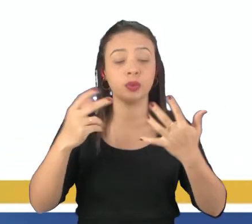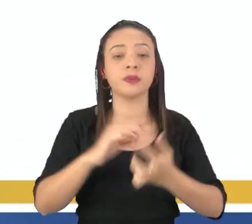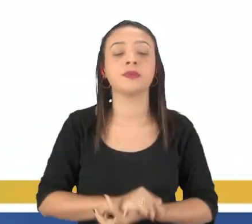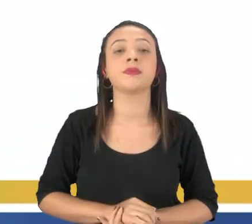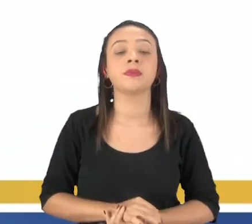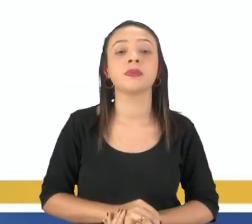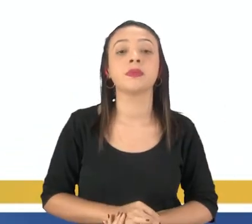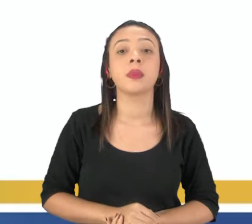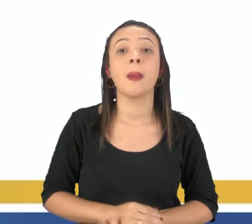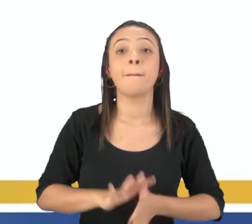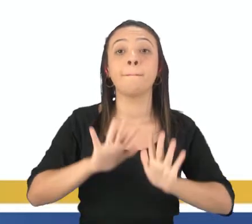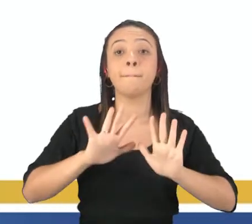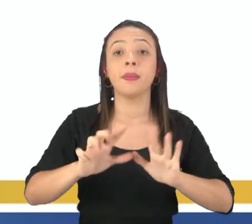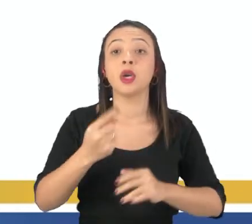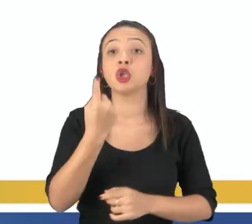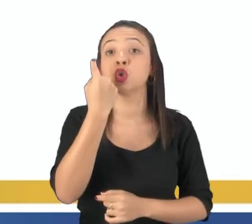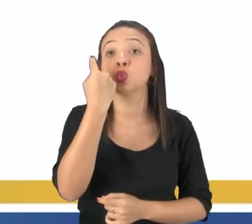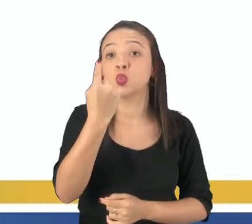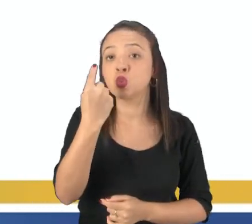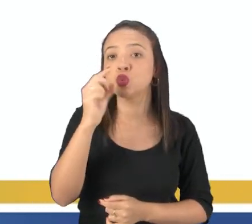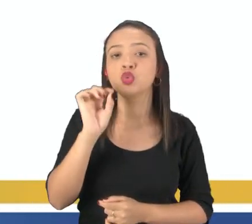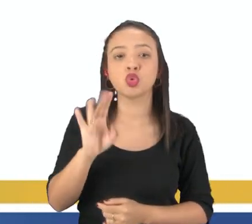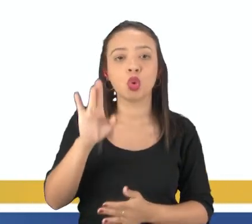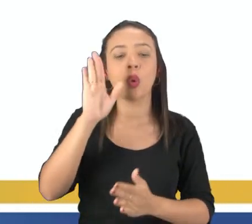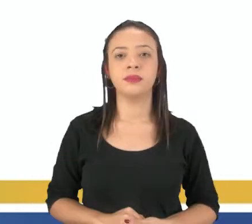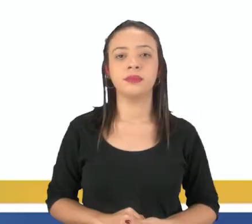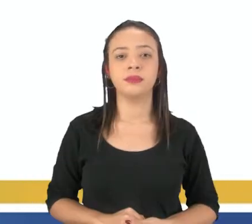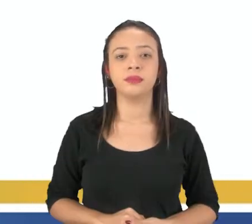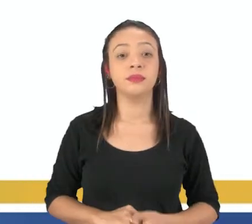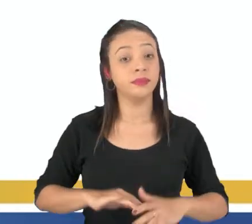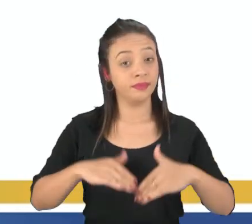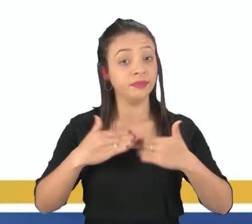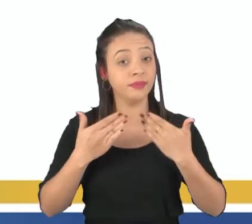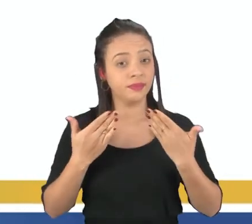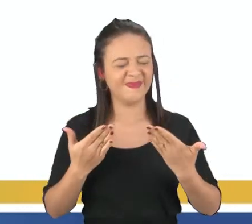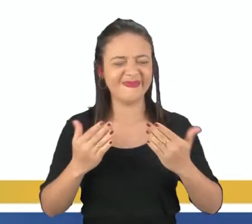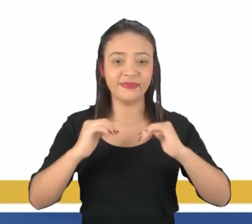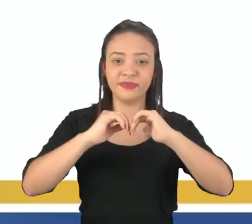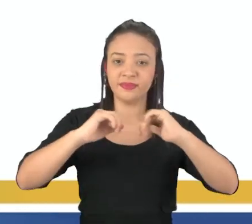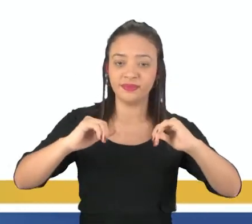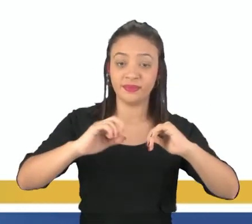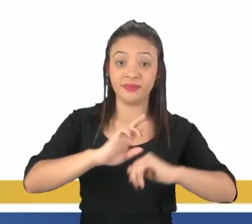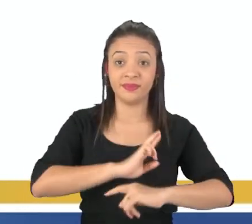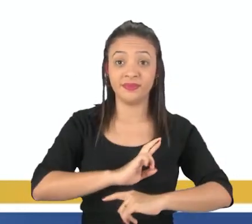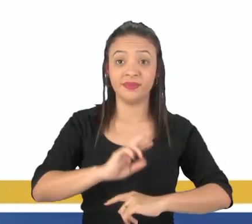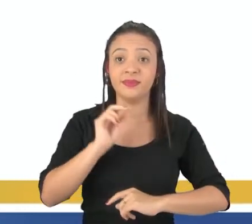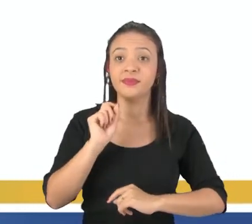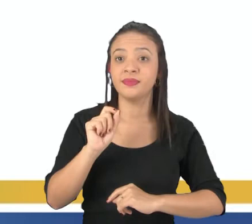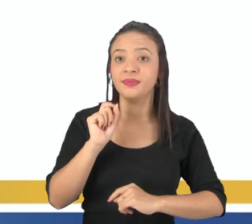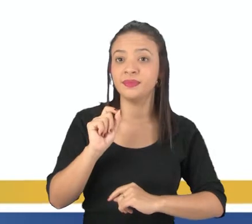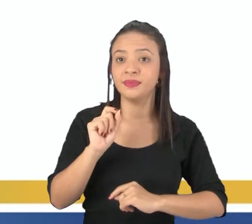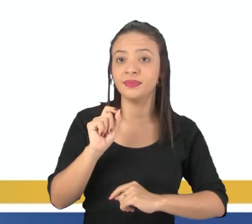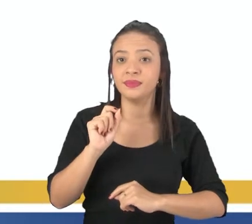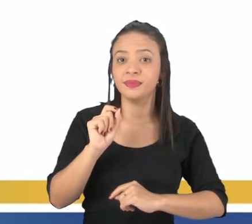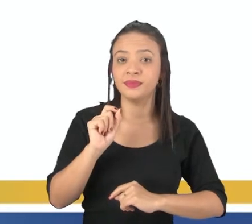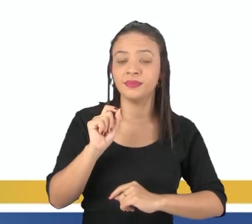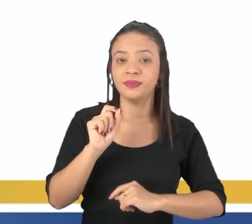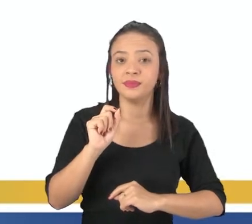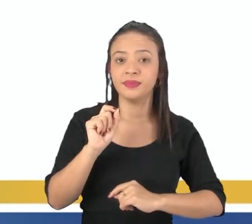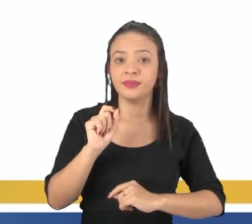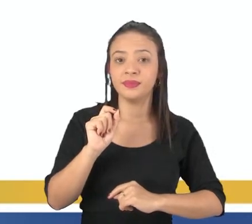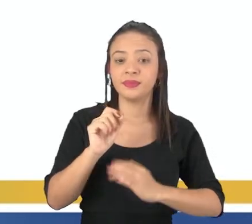iguais então apenas um está pintado de vermelho então a parte que vai representar né